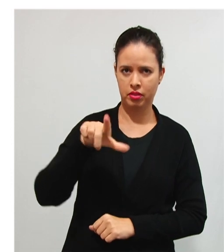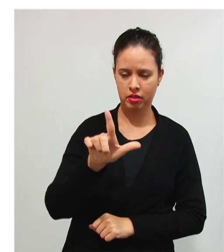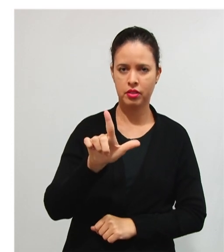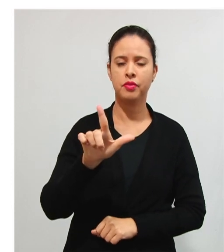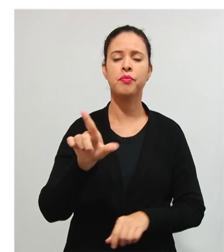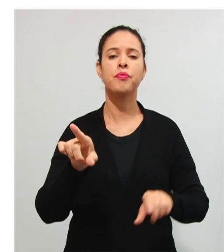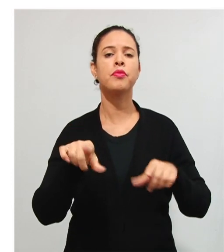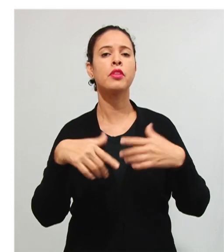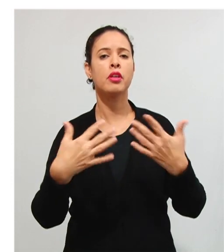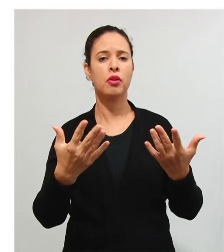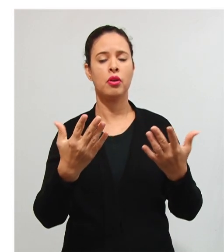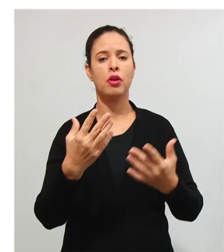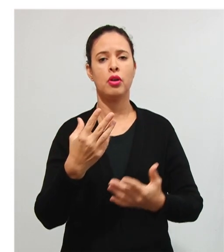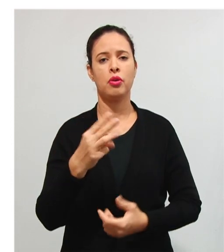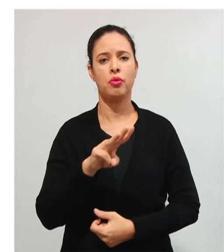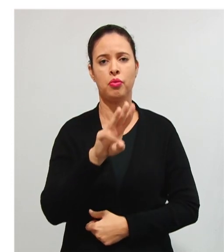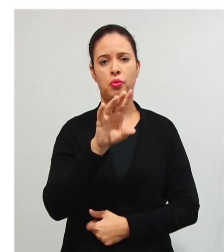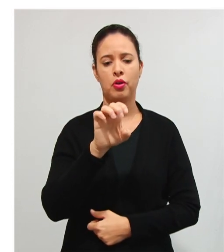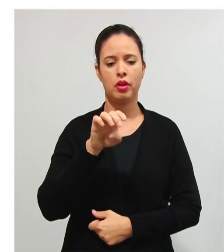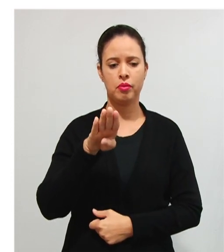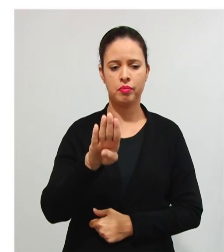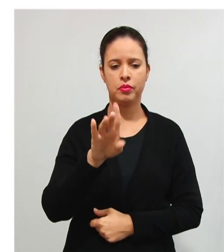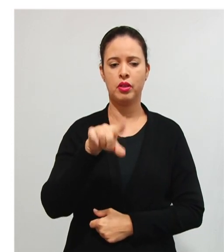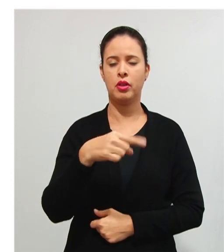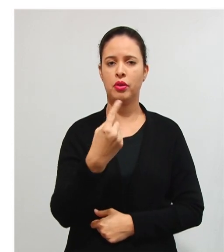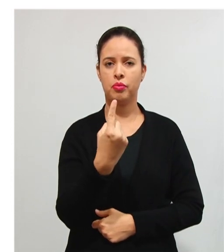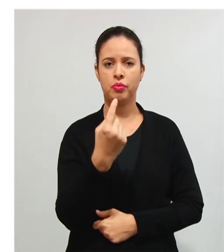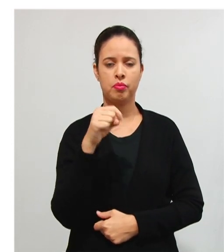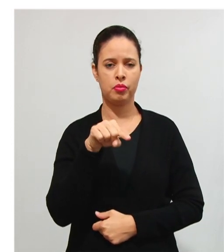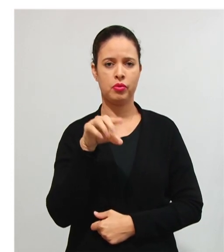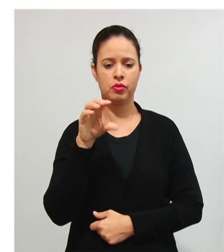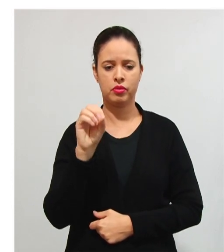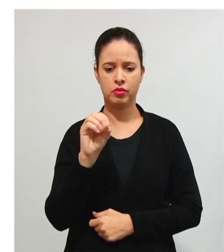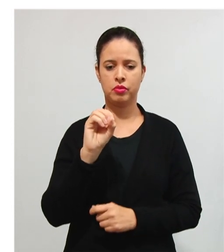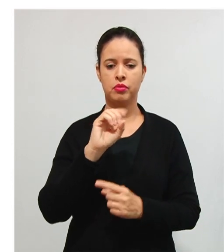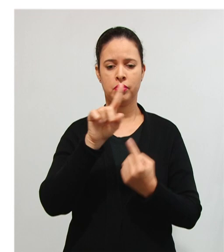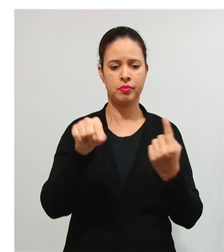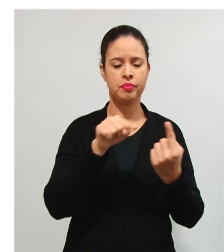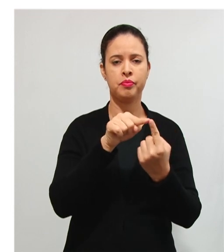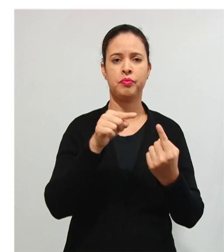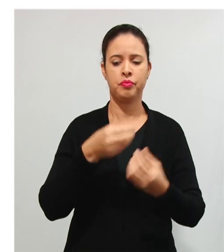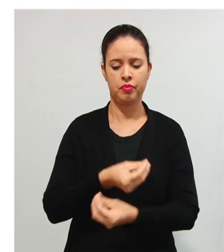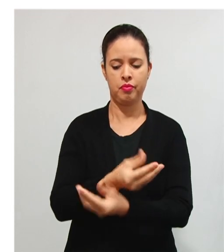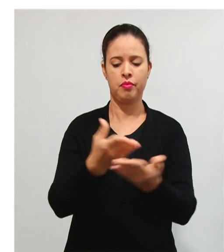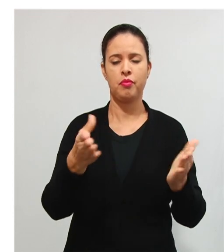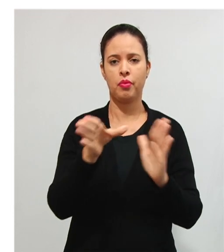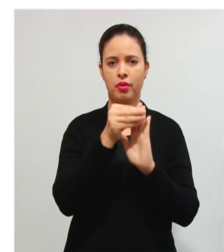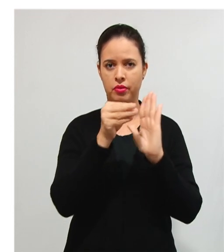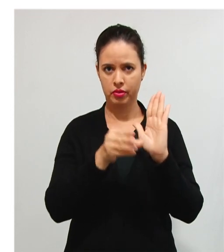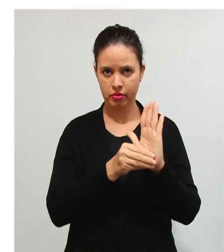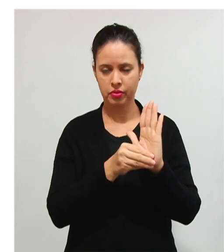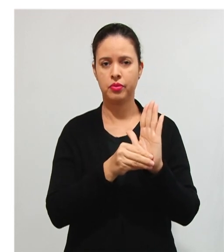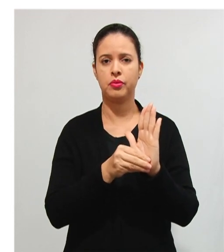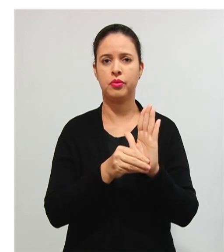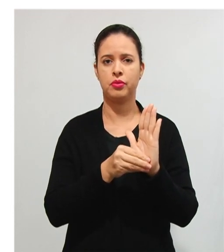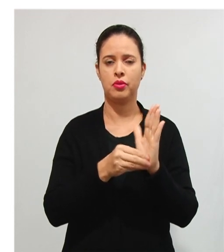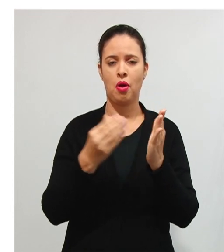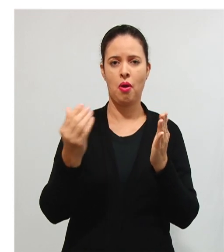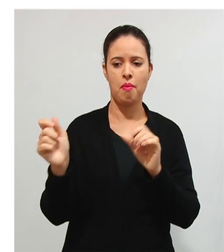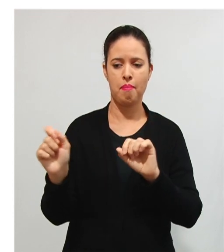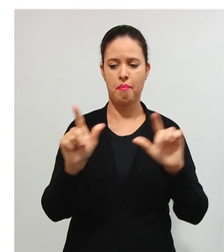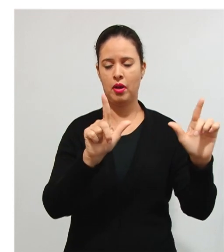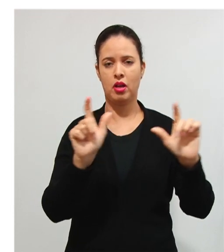Então, a Web 1.0, o foco era a disponibilização de conteúdos. Páginas,